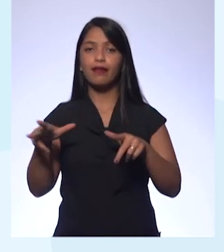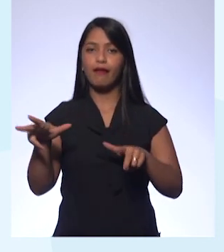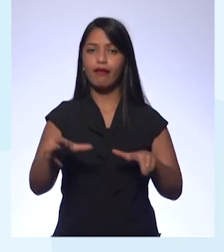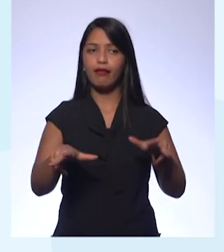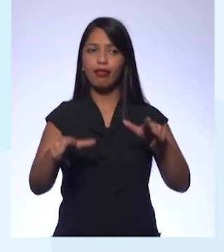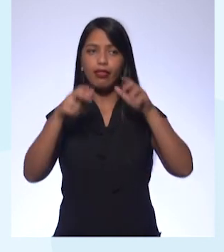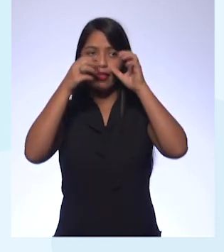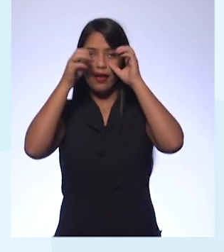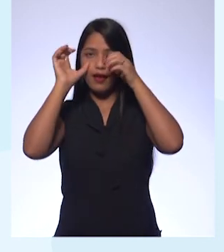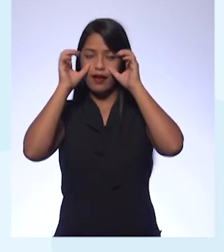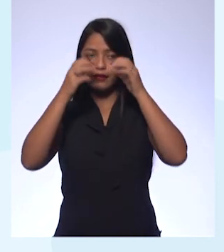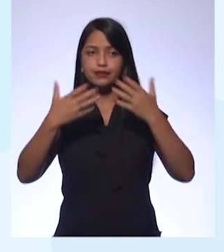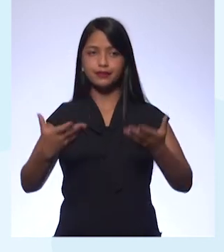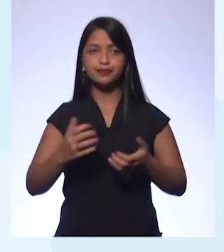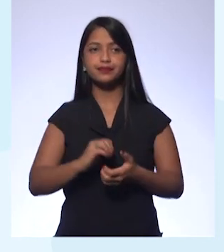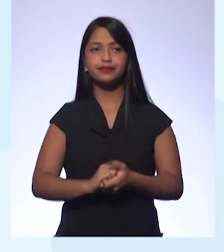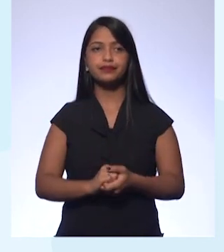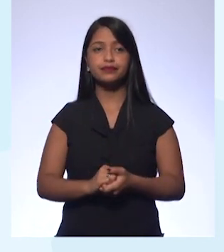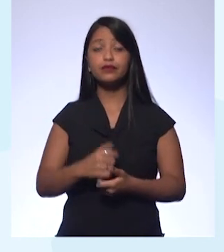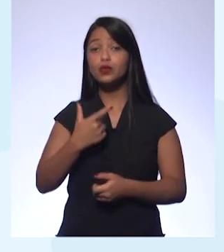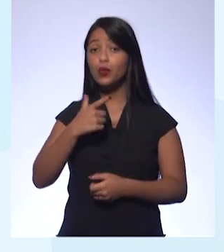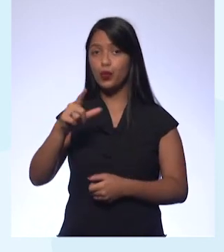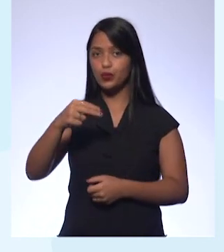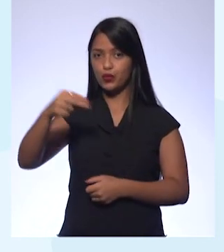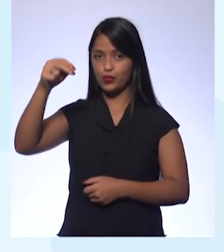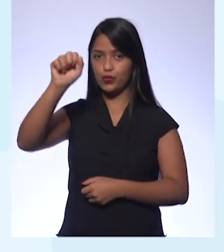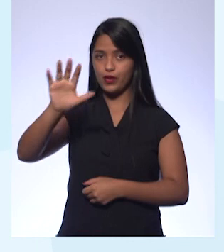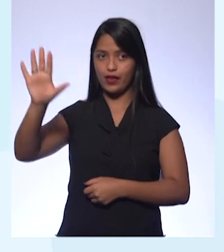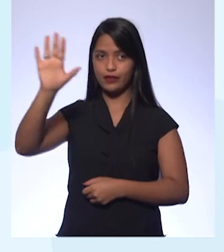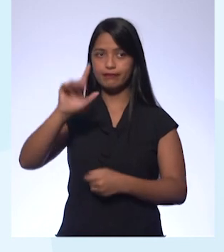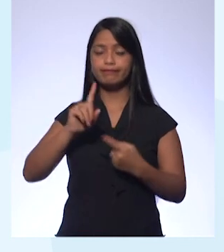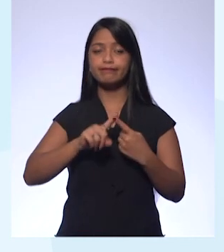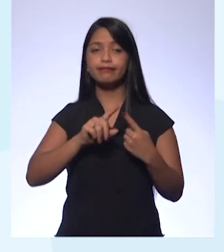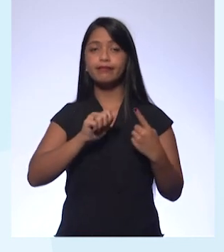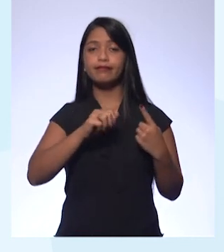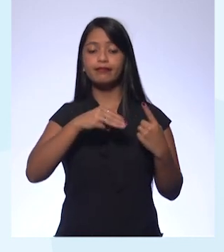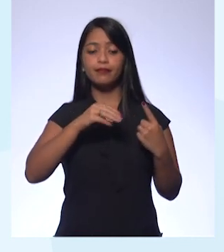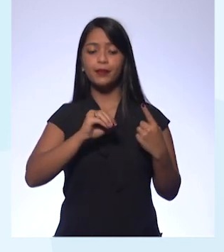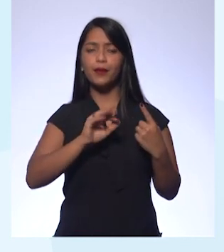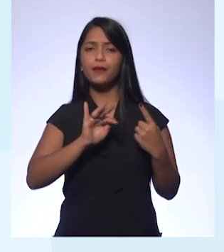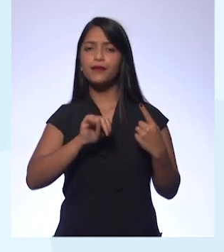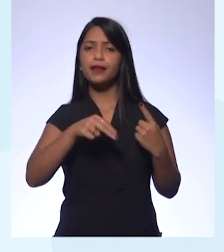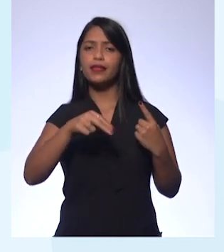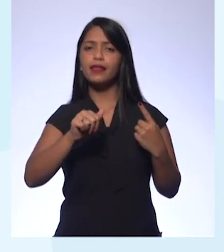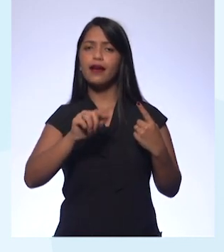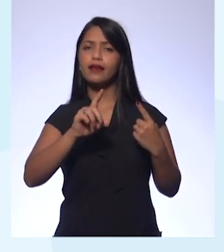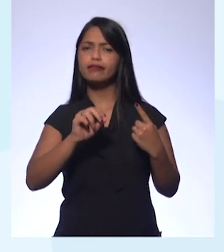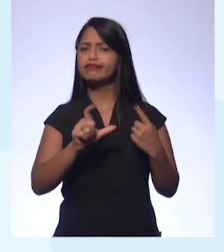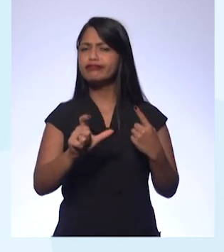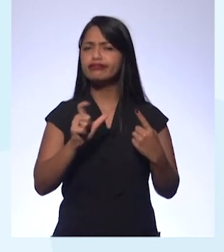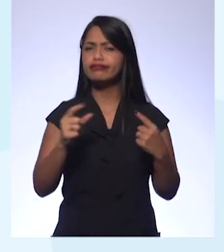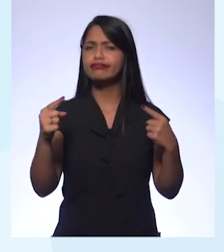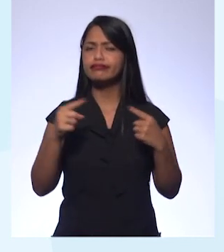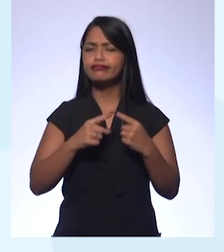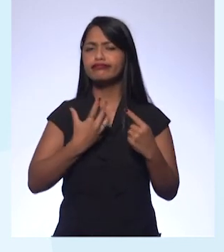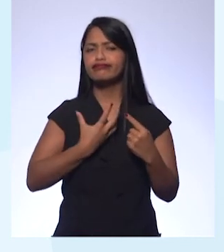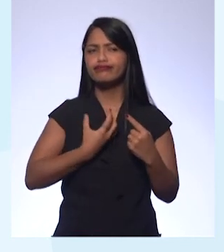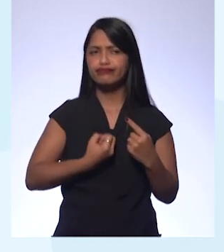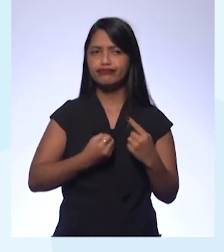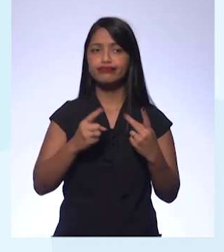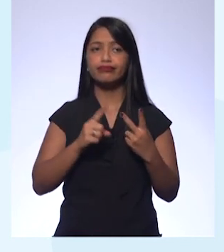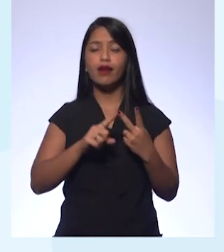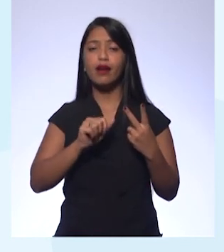em cima. Tá. Amofinado, aborrecido, azuretado, confuso, estrambólico,